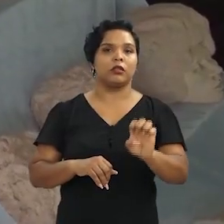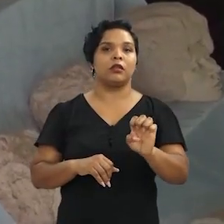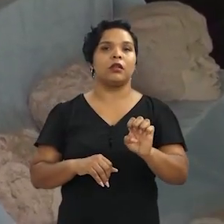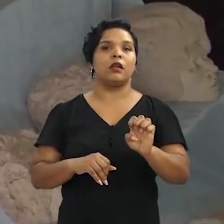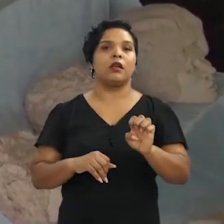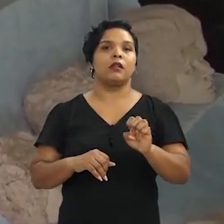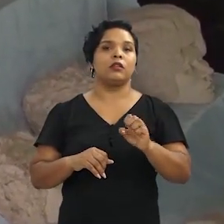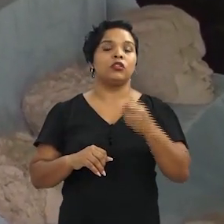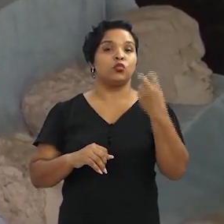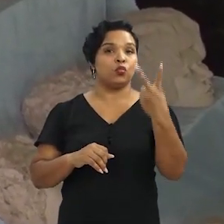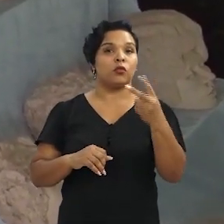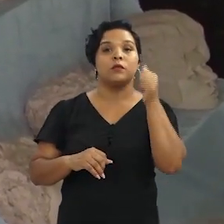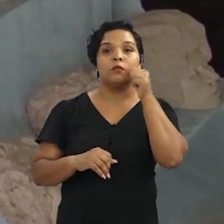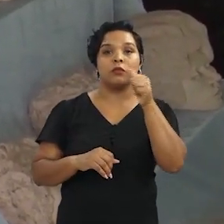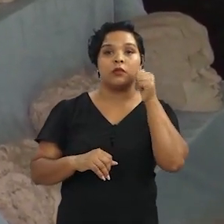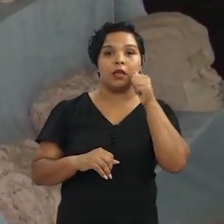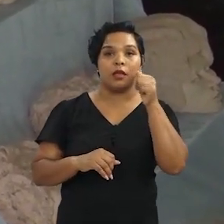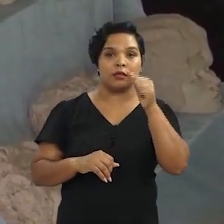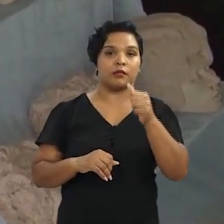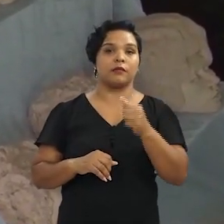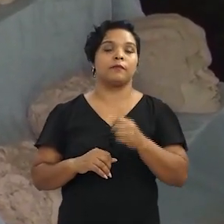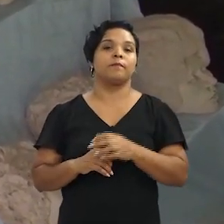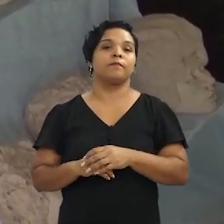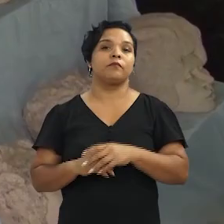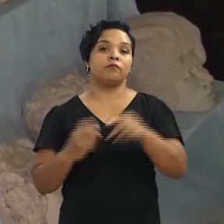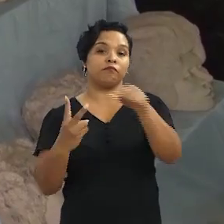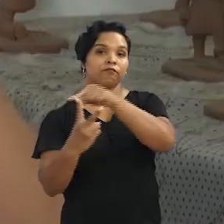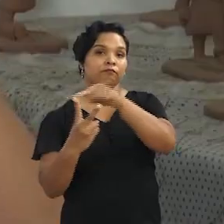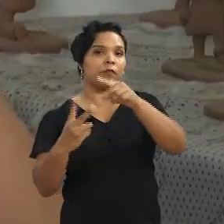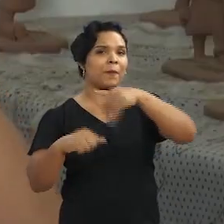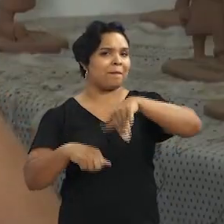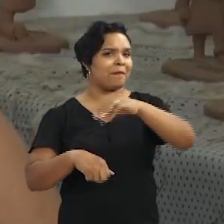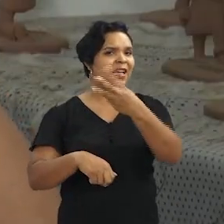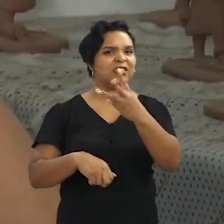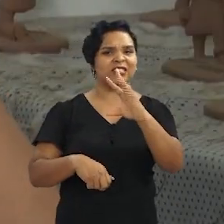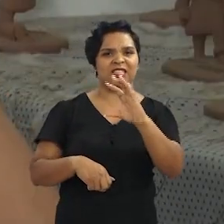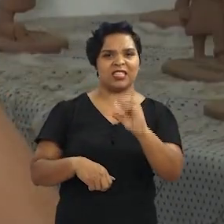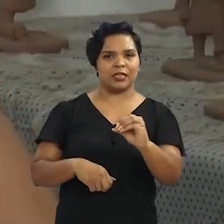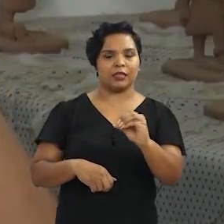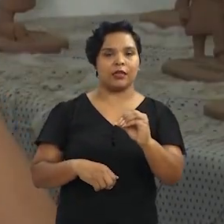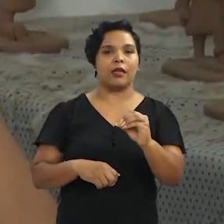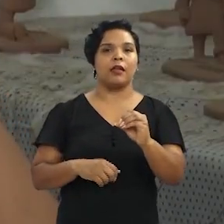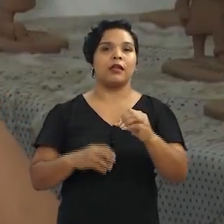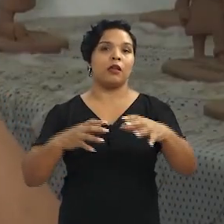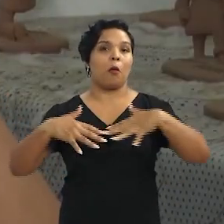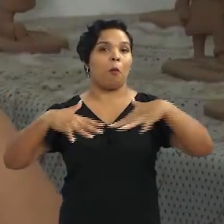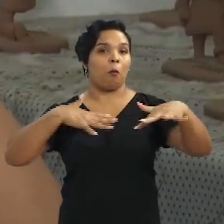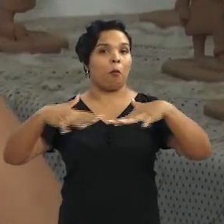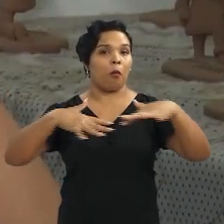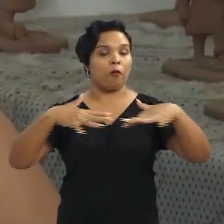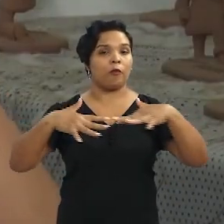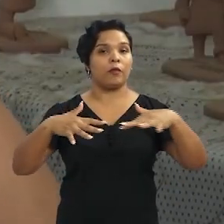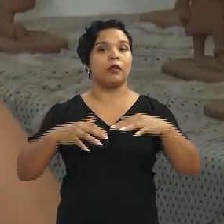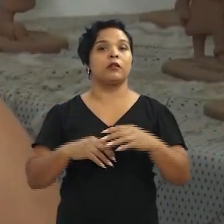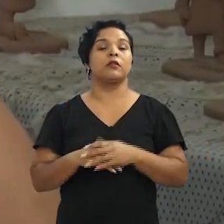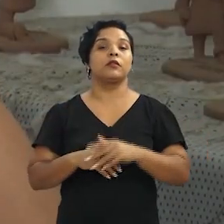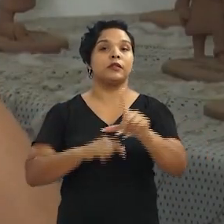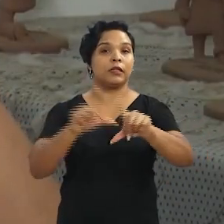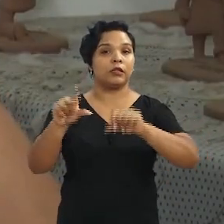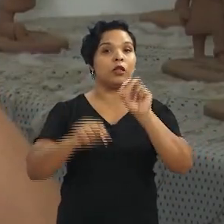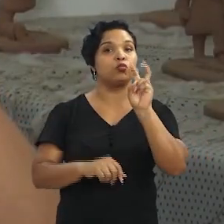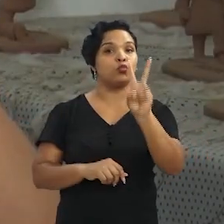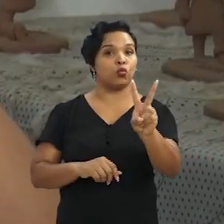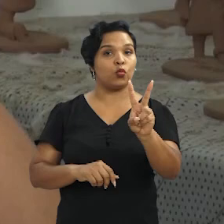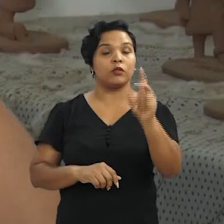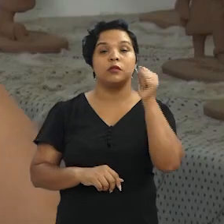Lidiane decidiu explorar a biografia de 2 cangaceiras. Dentre as mais de 30 cangaceiras que participaram do